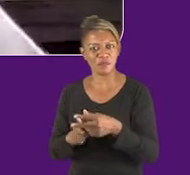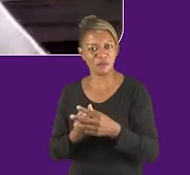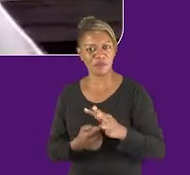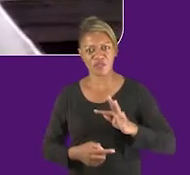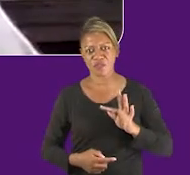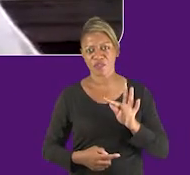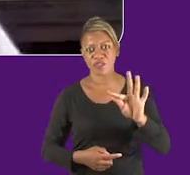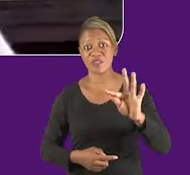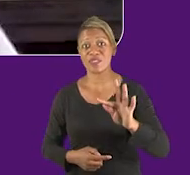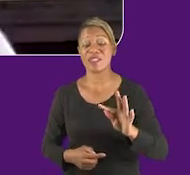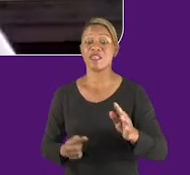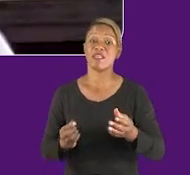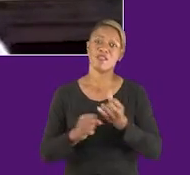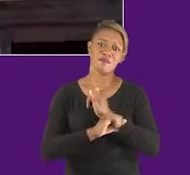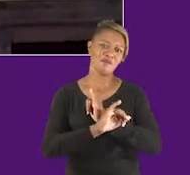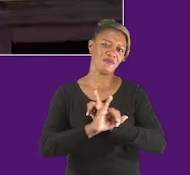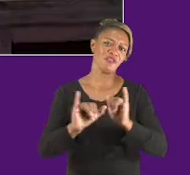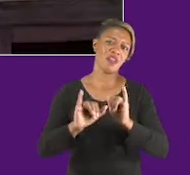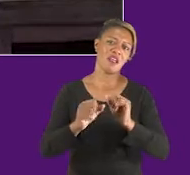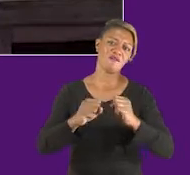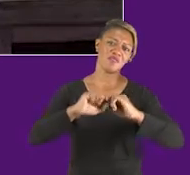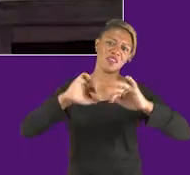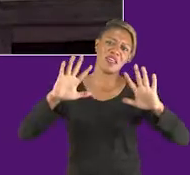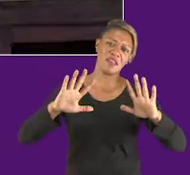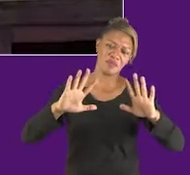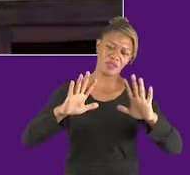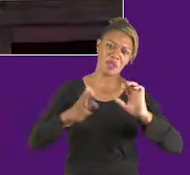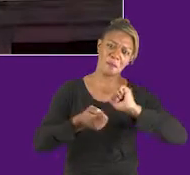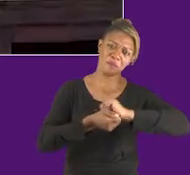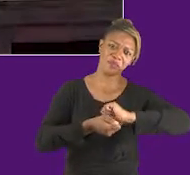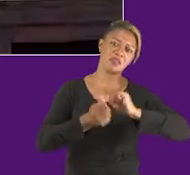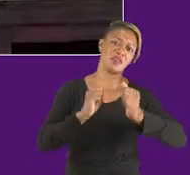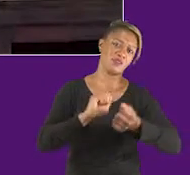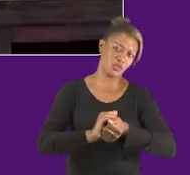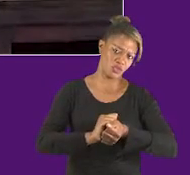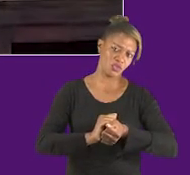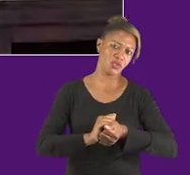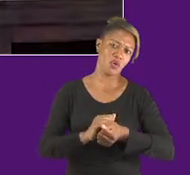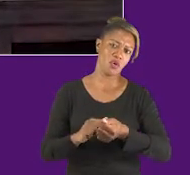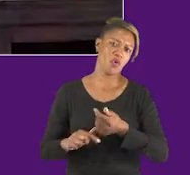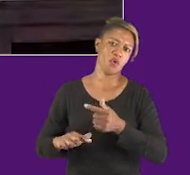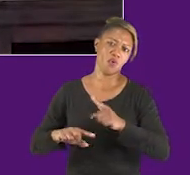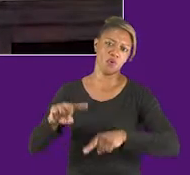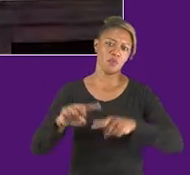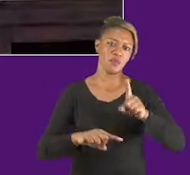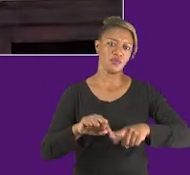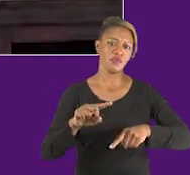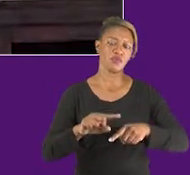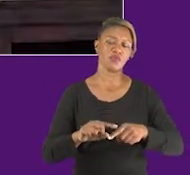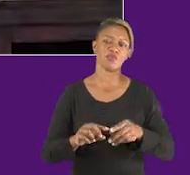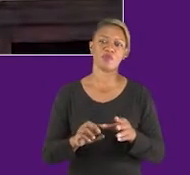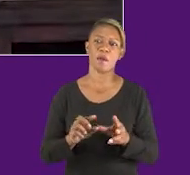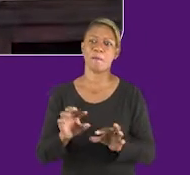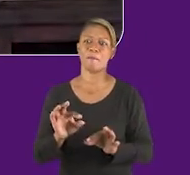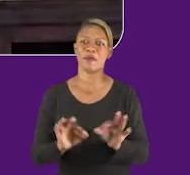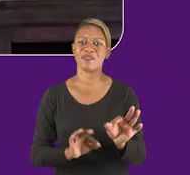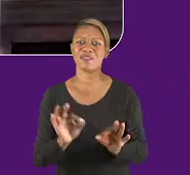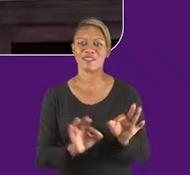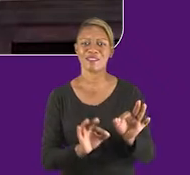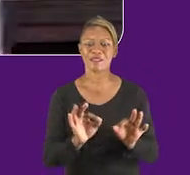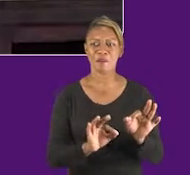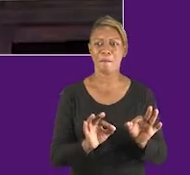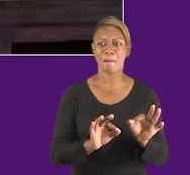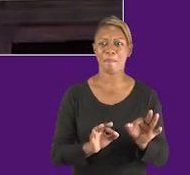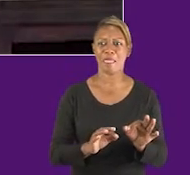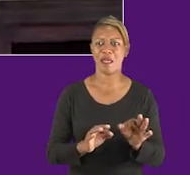e o que a gente gosta de dizer que são soluções adaptativas quer dizer a gente parte muitas vezes para um é um